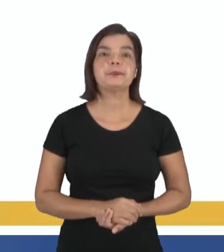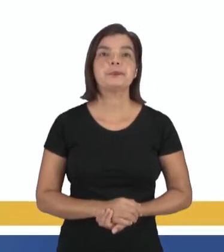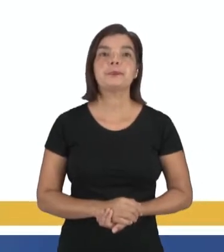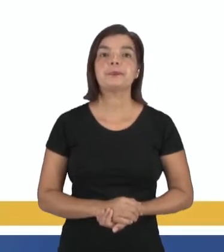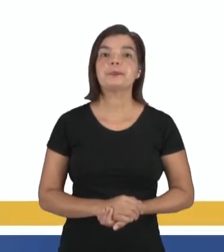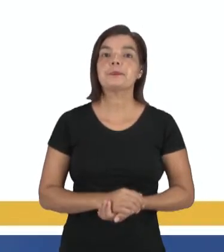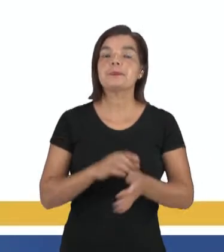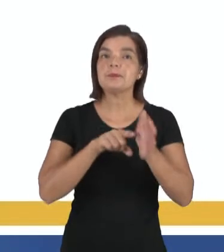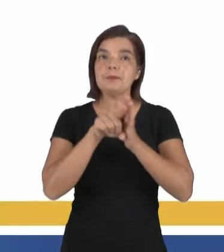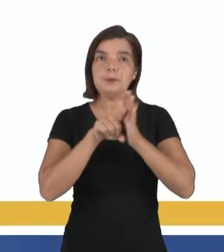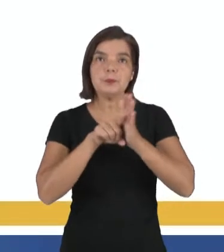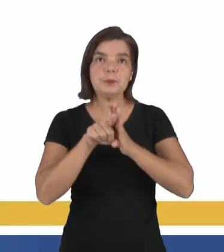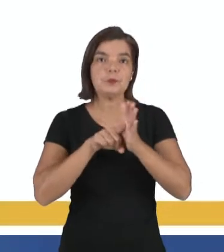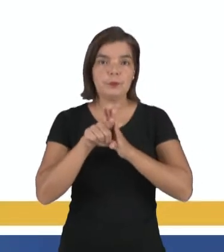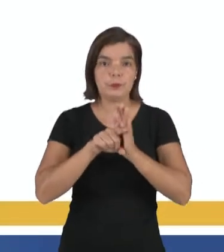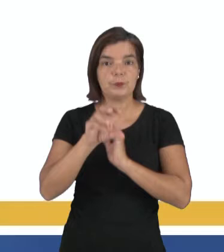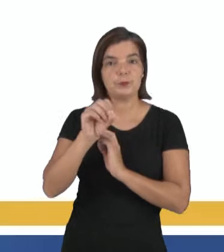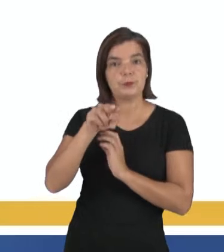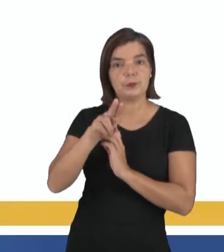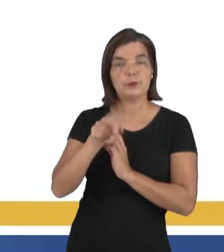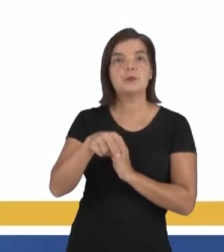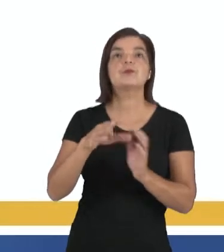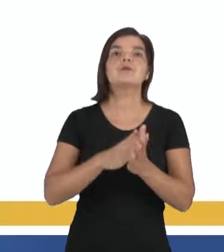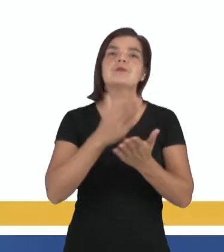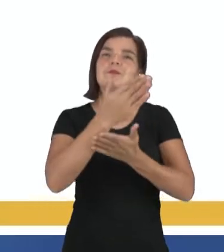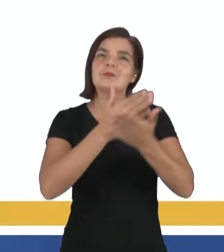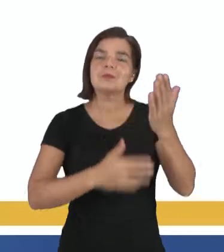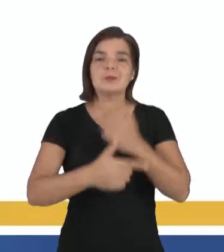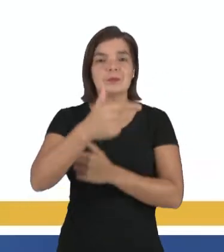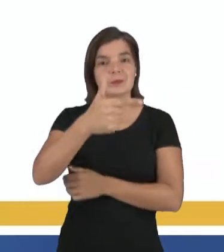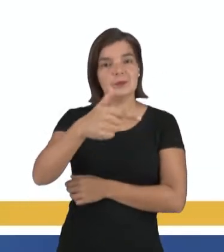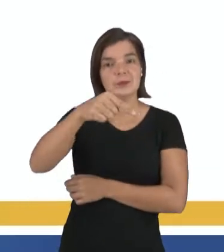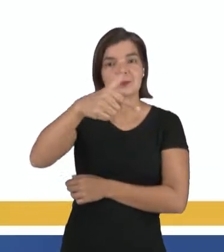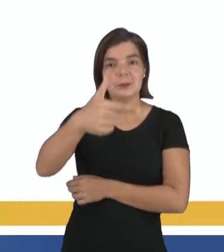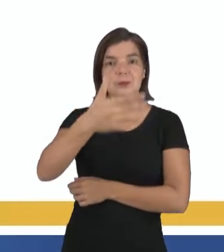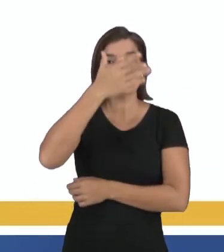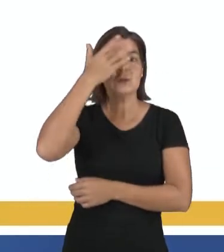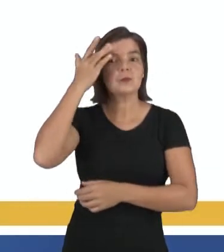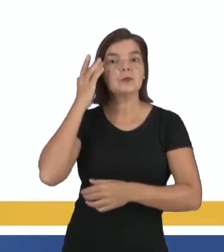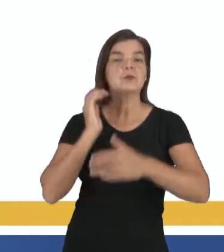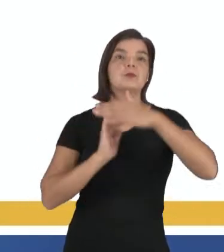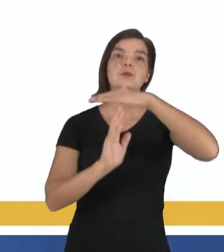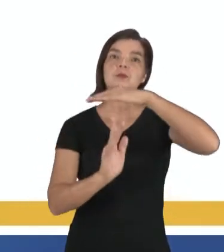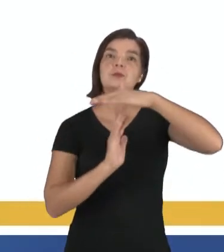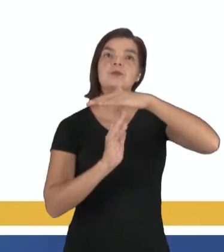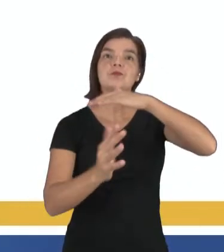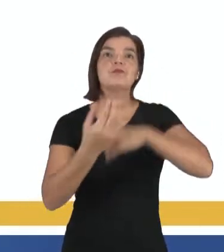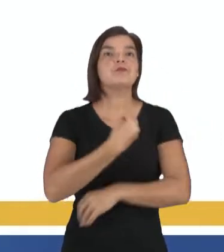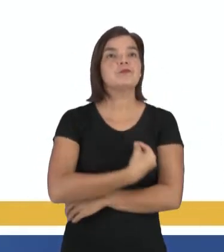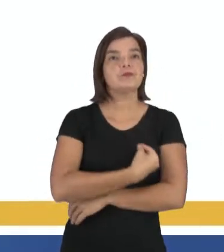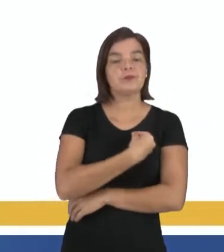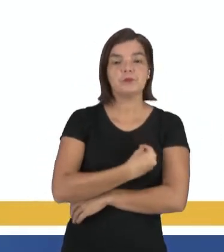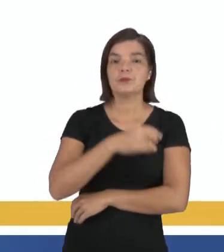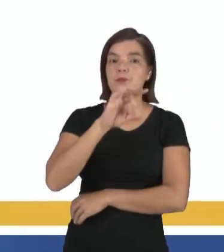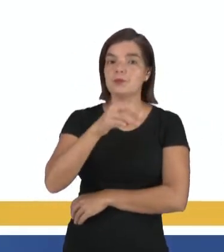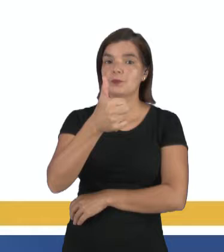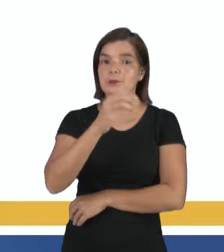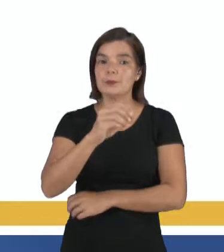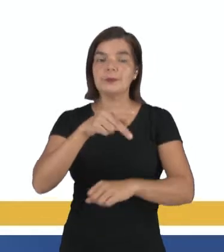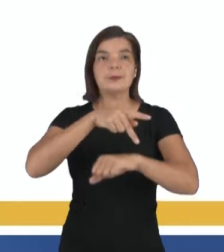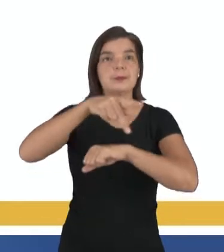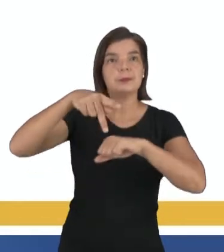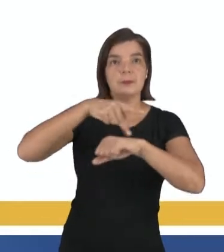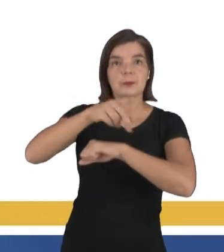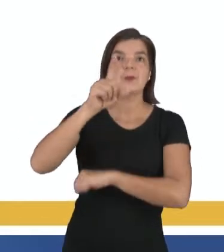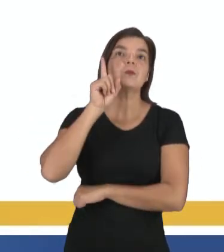Segundo as Nações Unidas, metade dos 272 milhões de imigrantes no mundo vivem em somente 10 países.